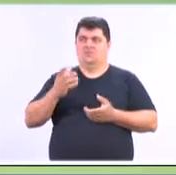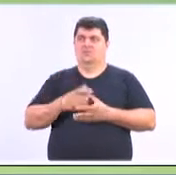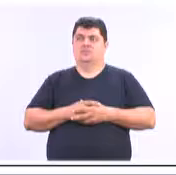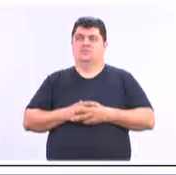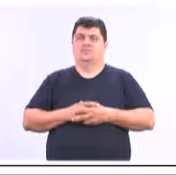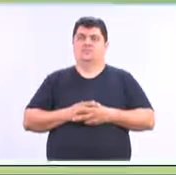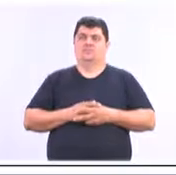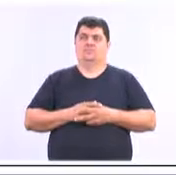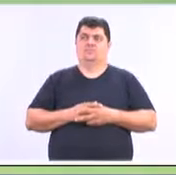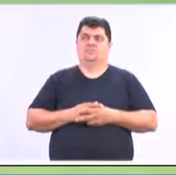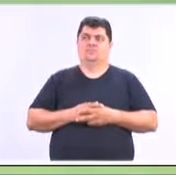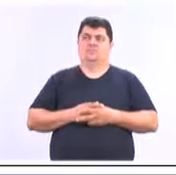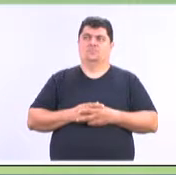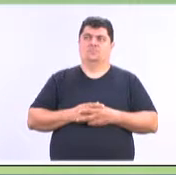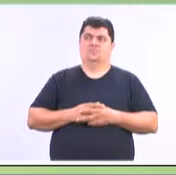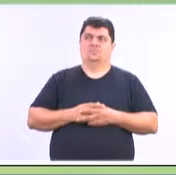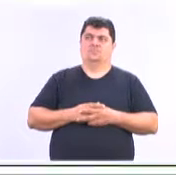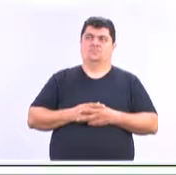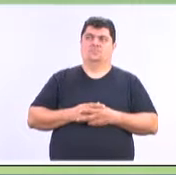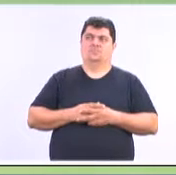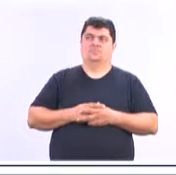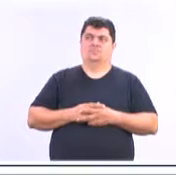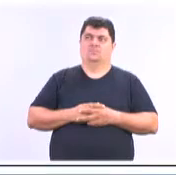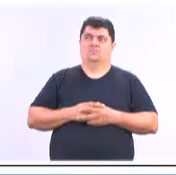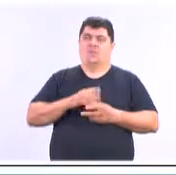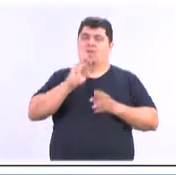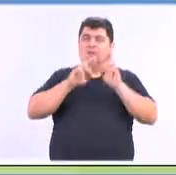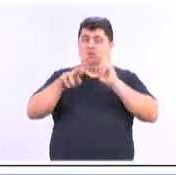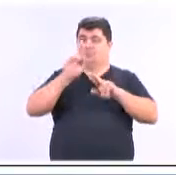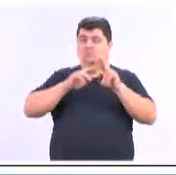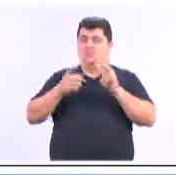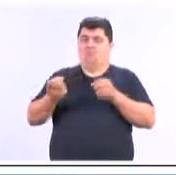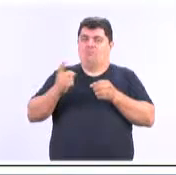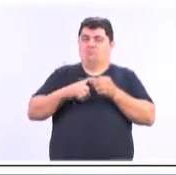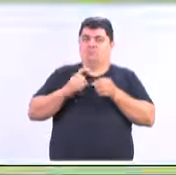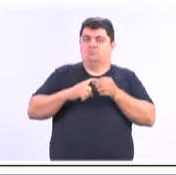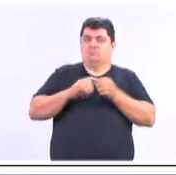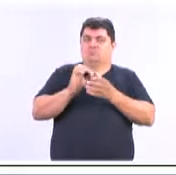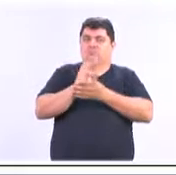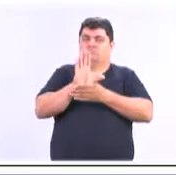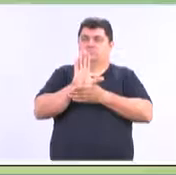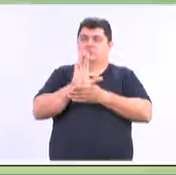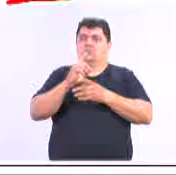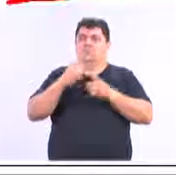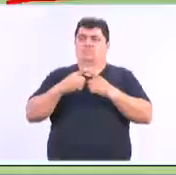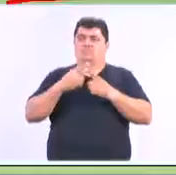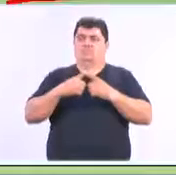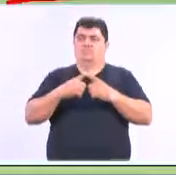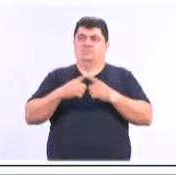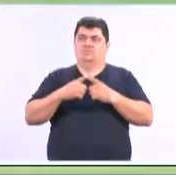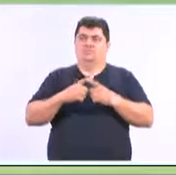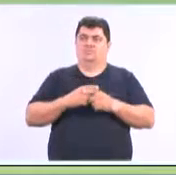A gente responde essa questão, vou voltar aqui o slide, que a gente